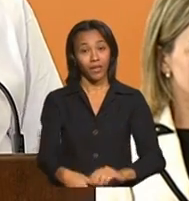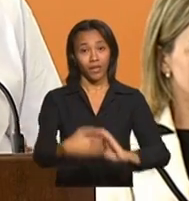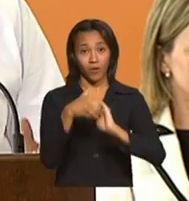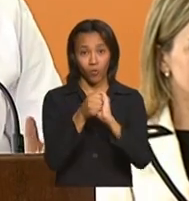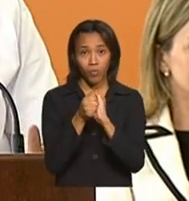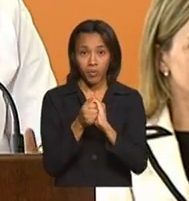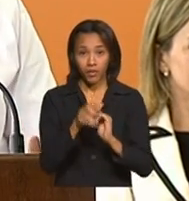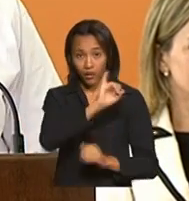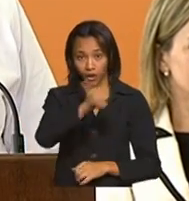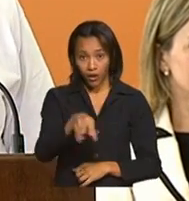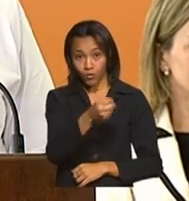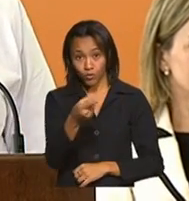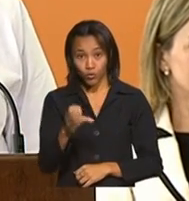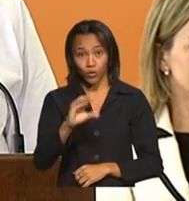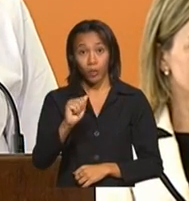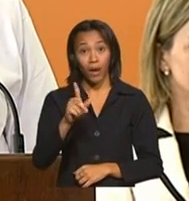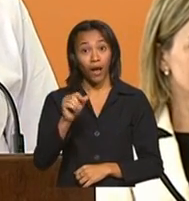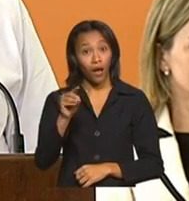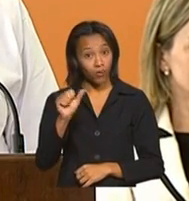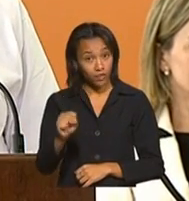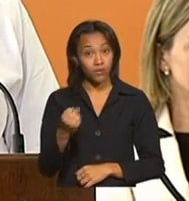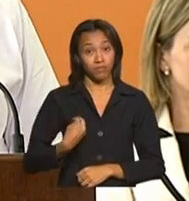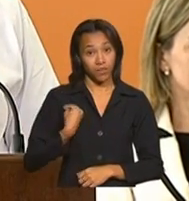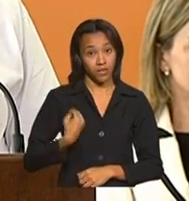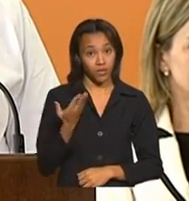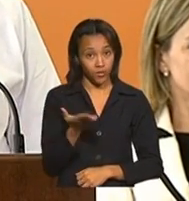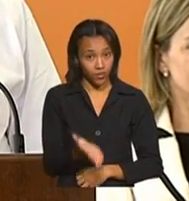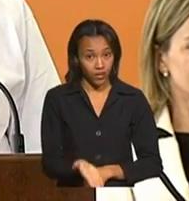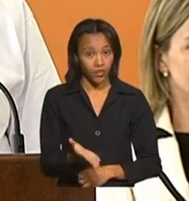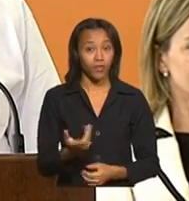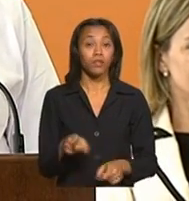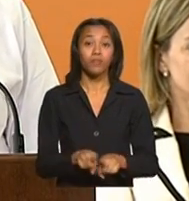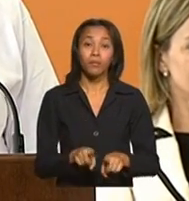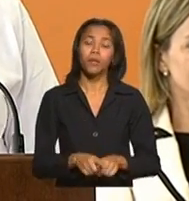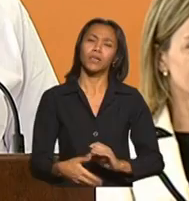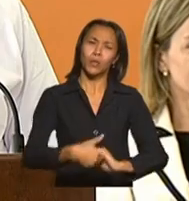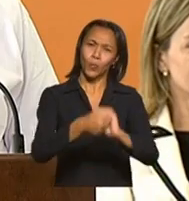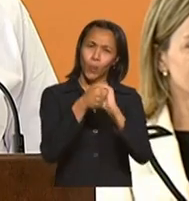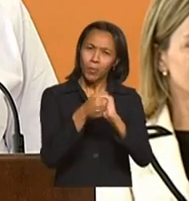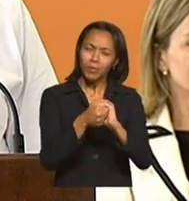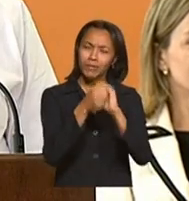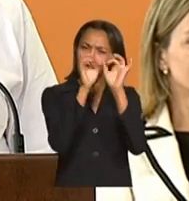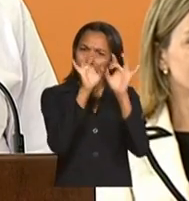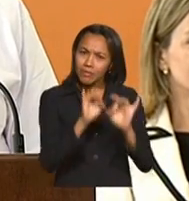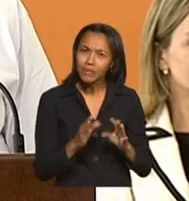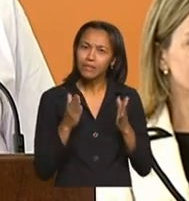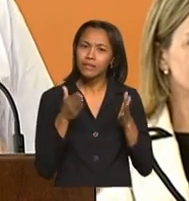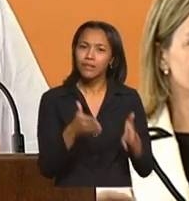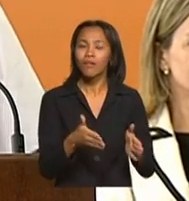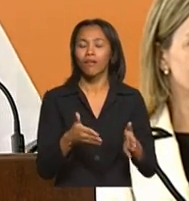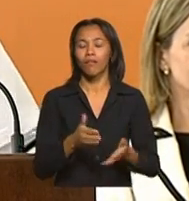João Caldas, aqui presente. Queria dirigir um cumprimento especial